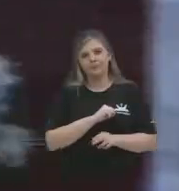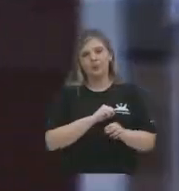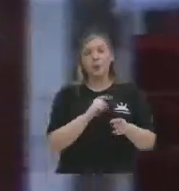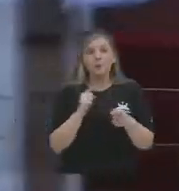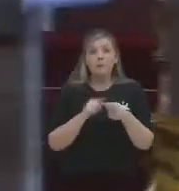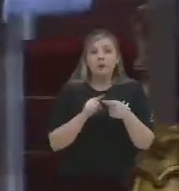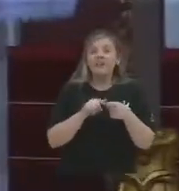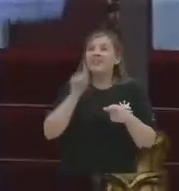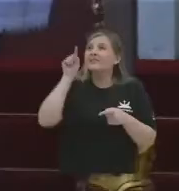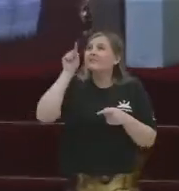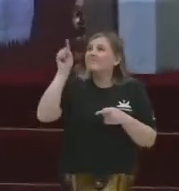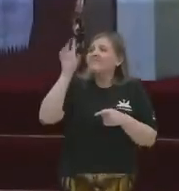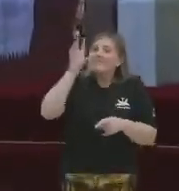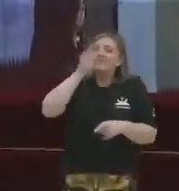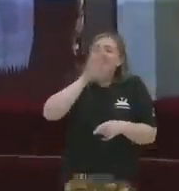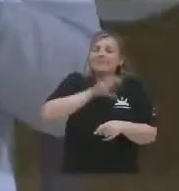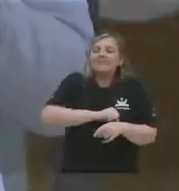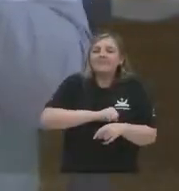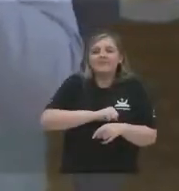ama.